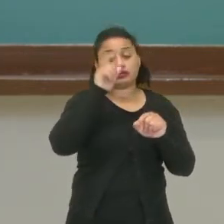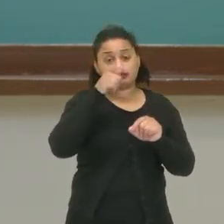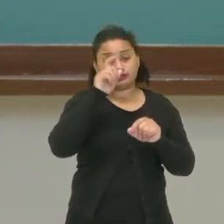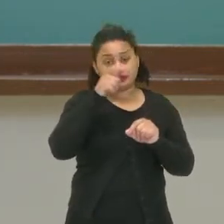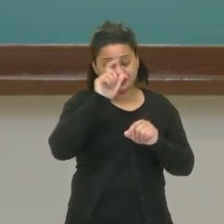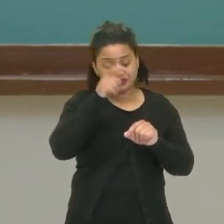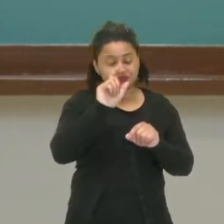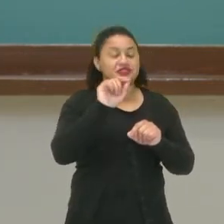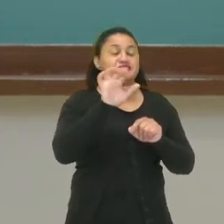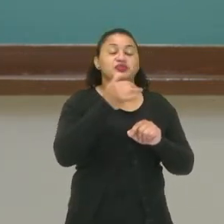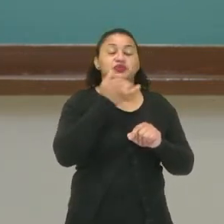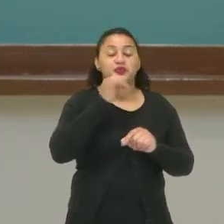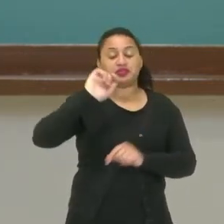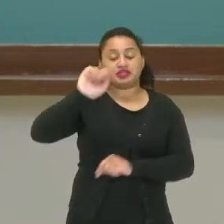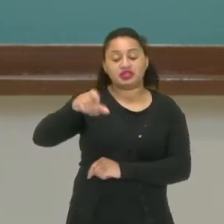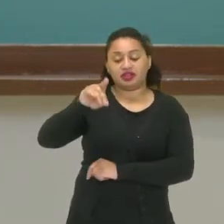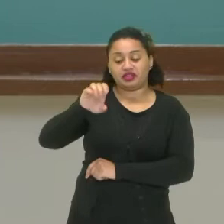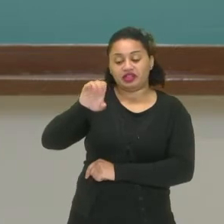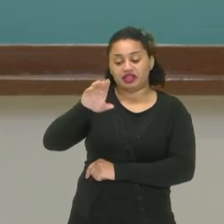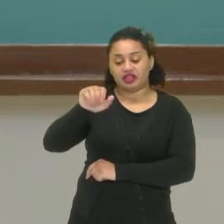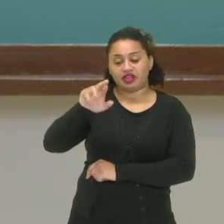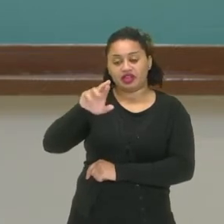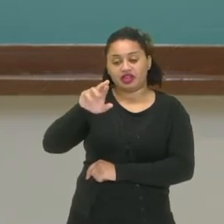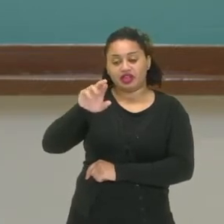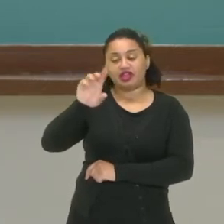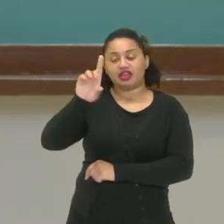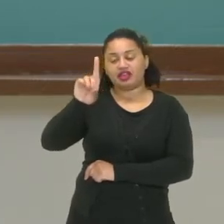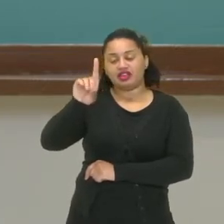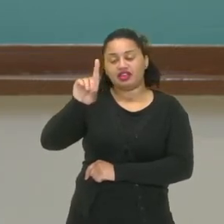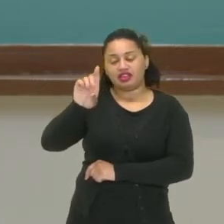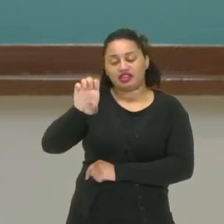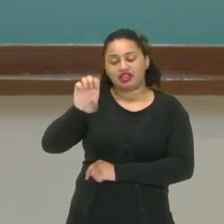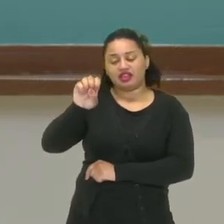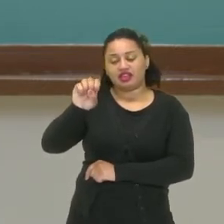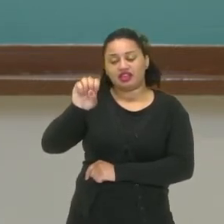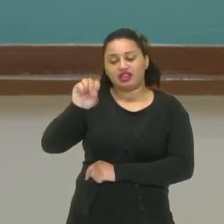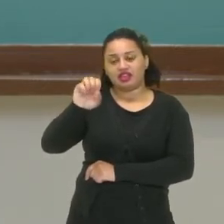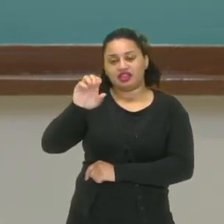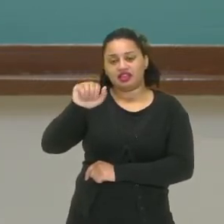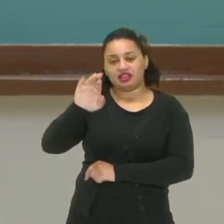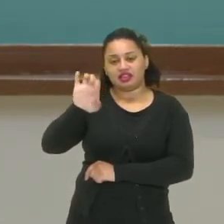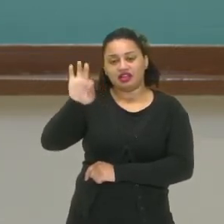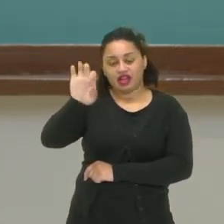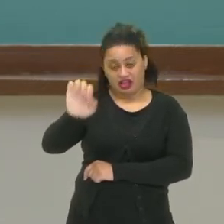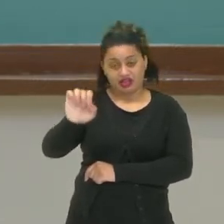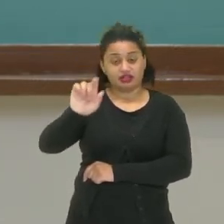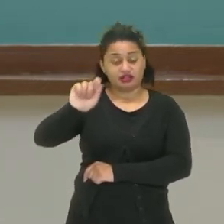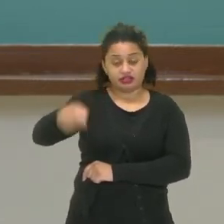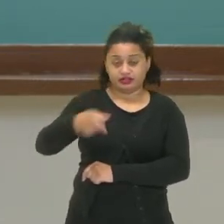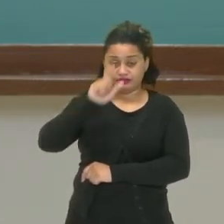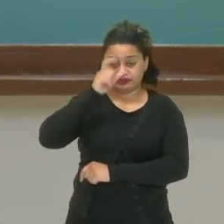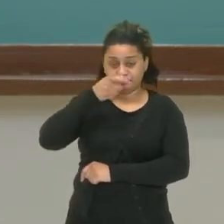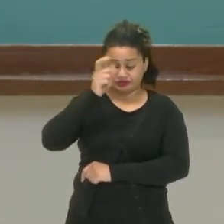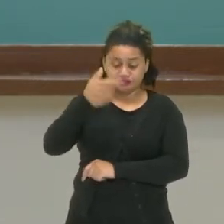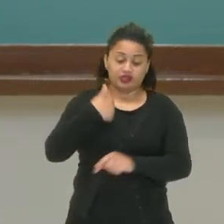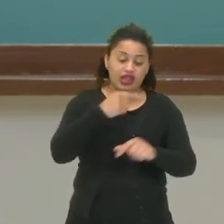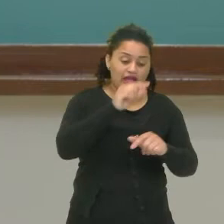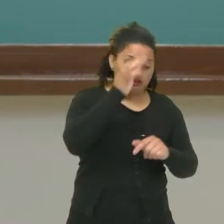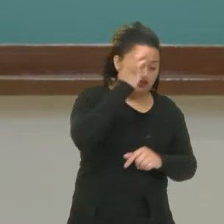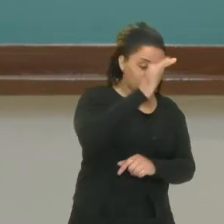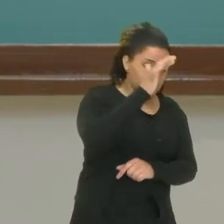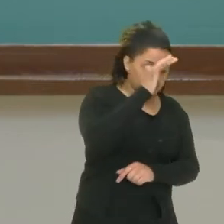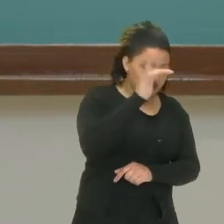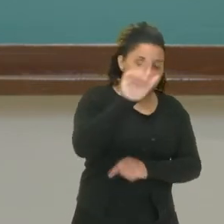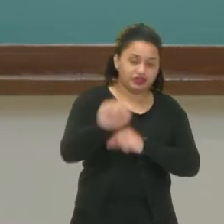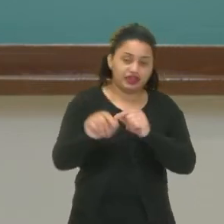a parte da álgebra. Então, a união dessas duas, da geometria com a álgebra, formou o que a gente chama da geometria analítica. E a